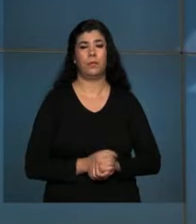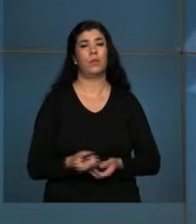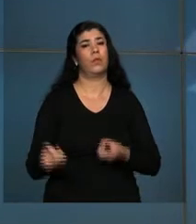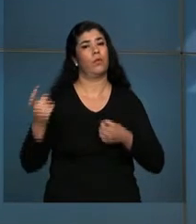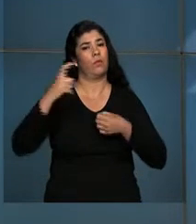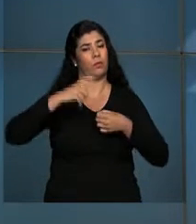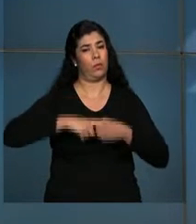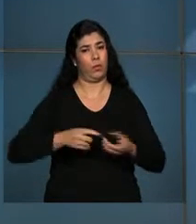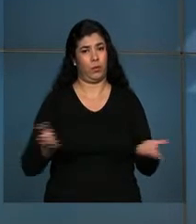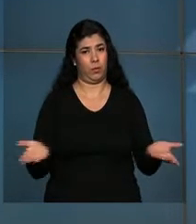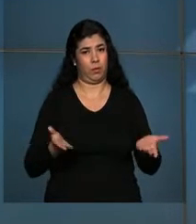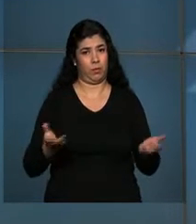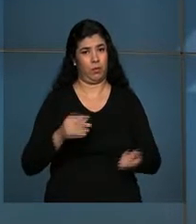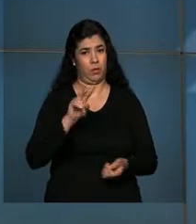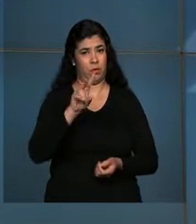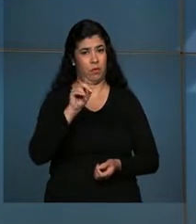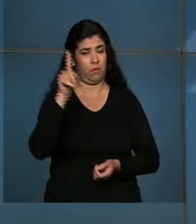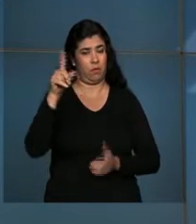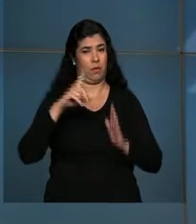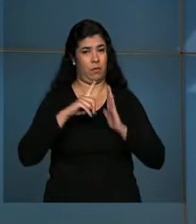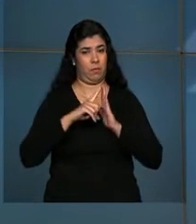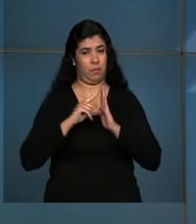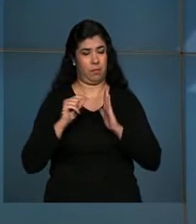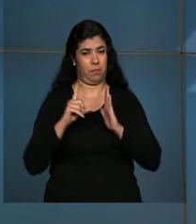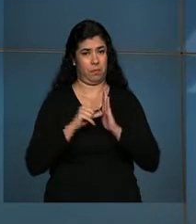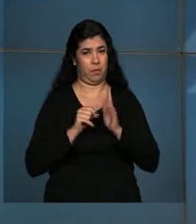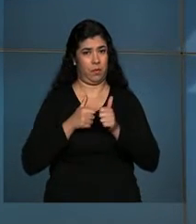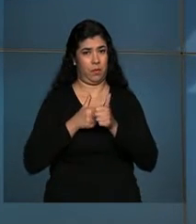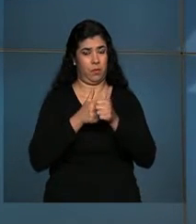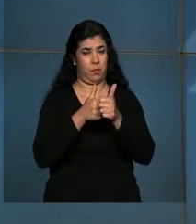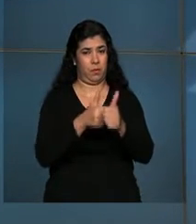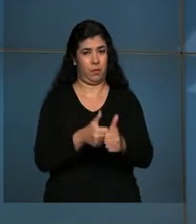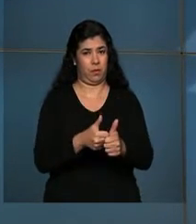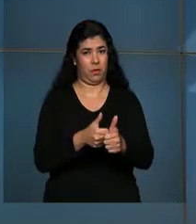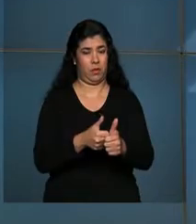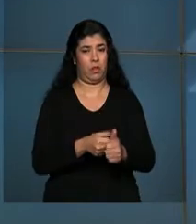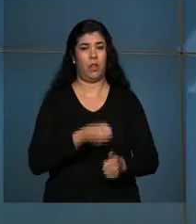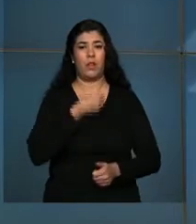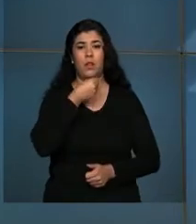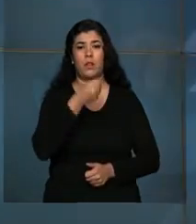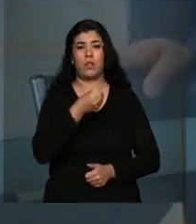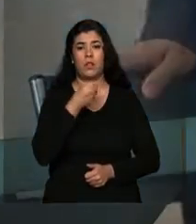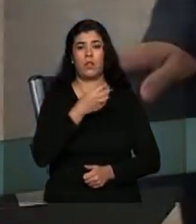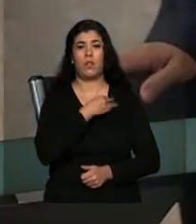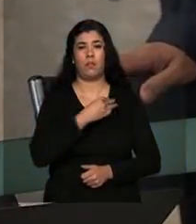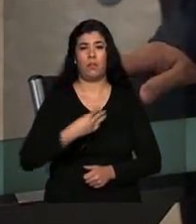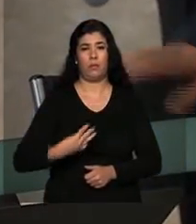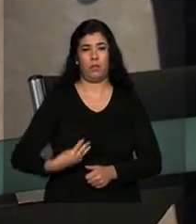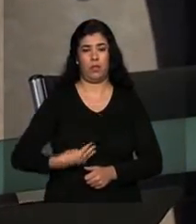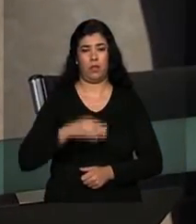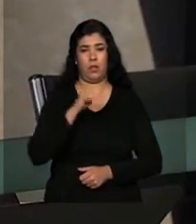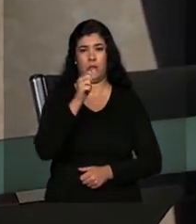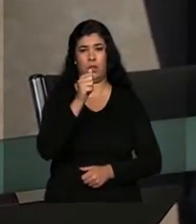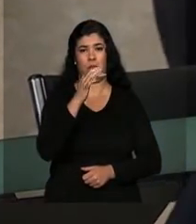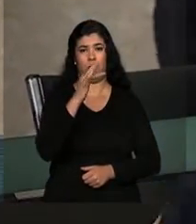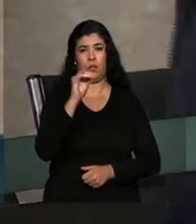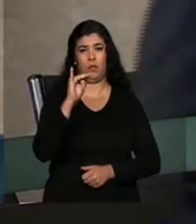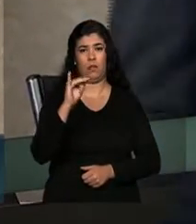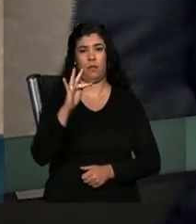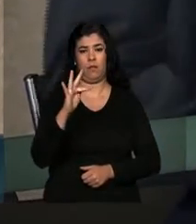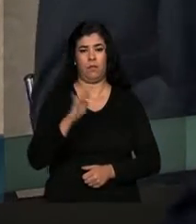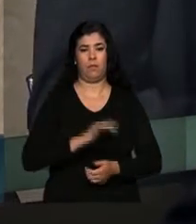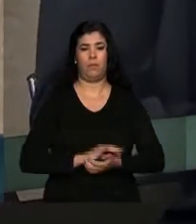Nós vamos voltar ao vivo ao Palácio do Planalto, agora para acompanhar a entrevista concedida pelo ministro Guilherme Afif Domingos.